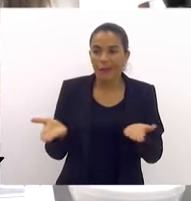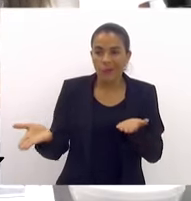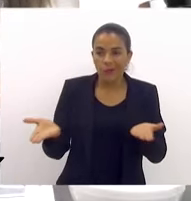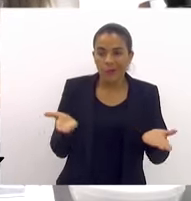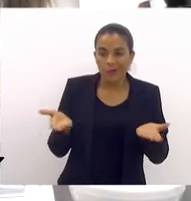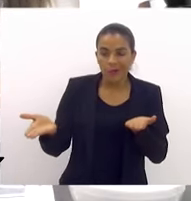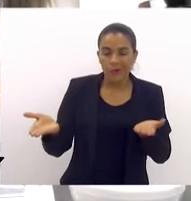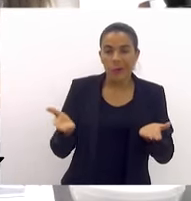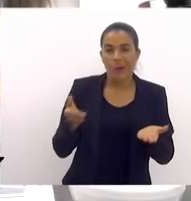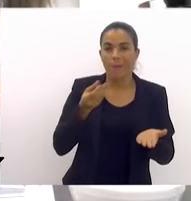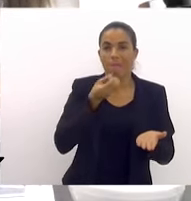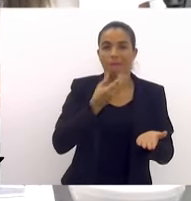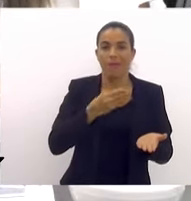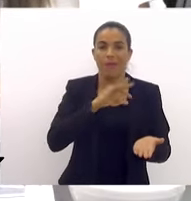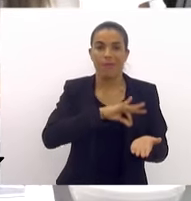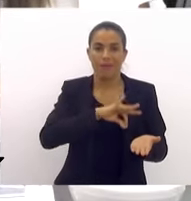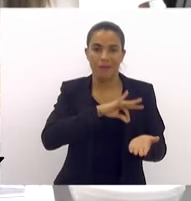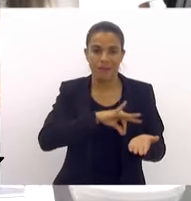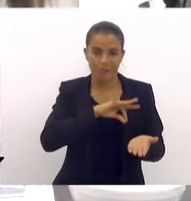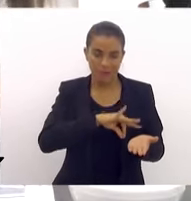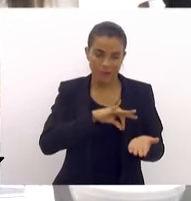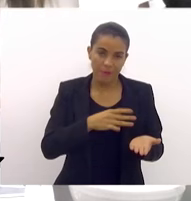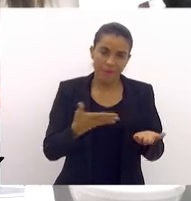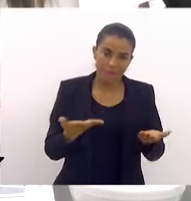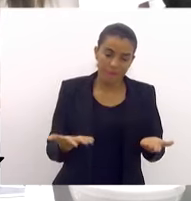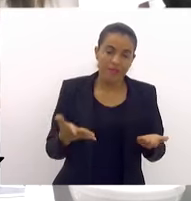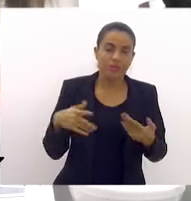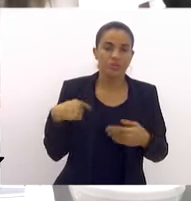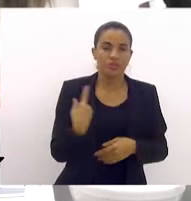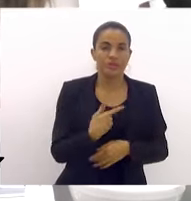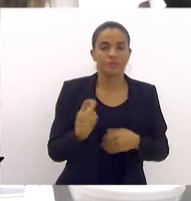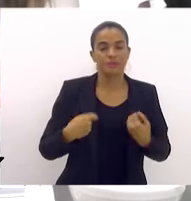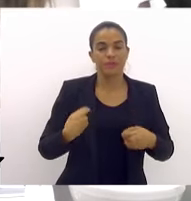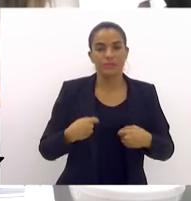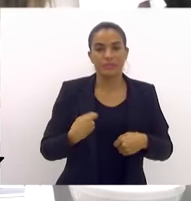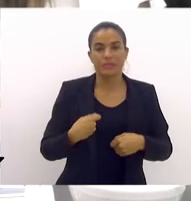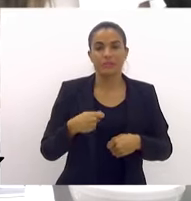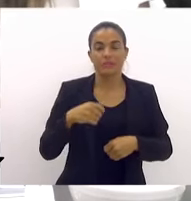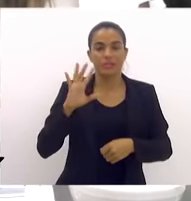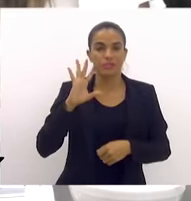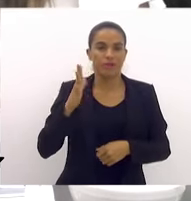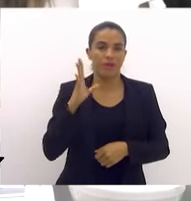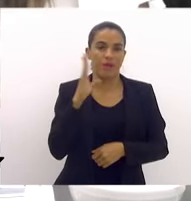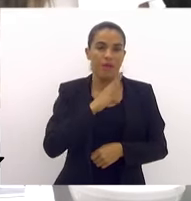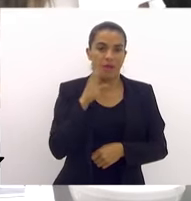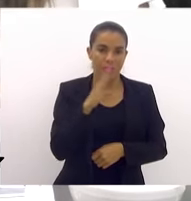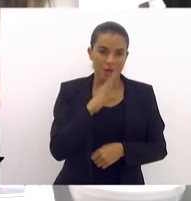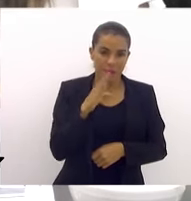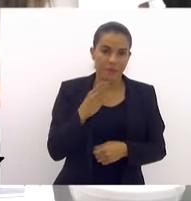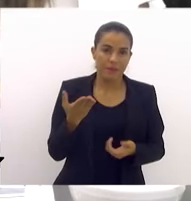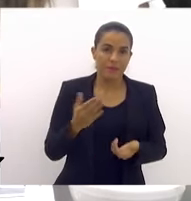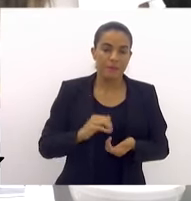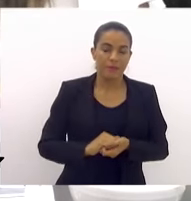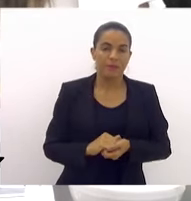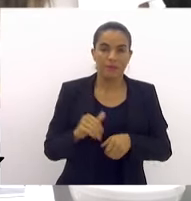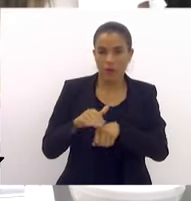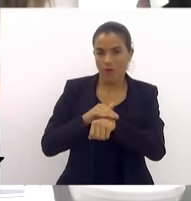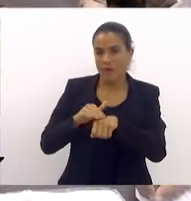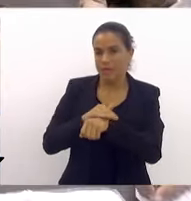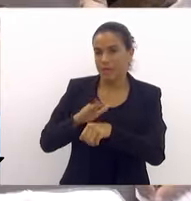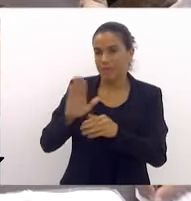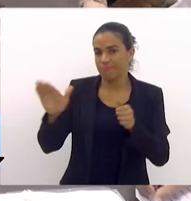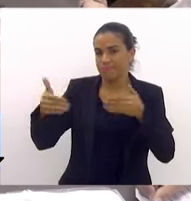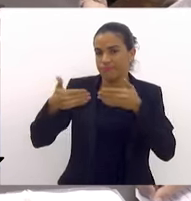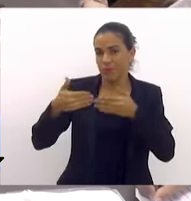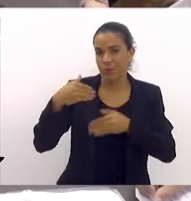bem remunerados. Então, é uma situação que a gente precisa atacar rapidamente, e eu vou falar pessoalmente com o prefeito também.